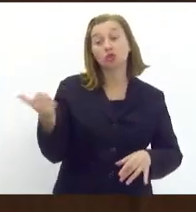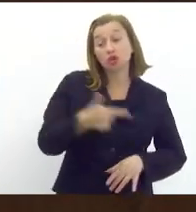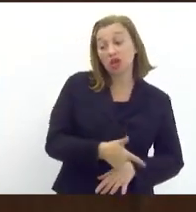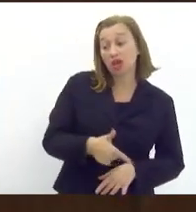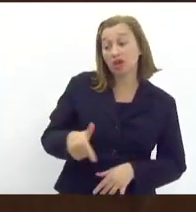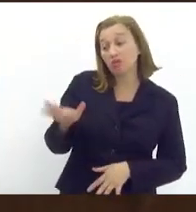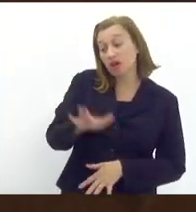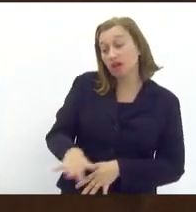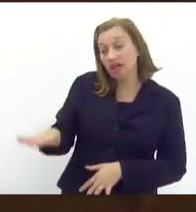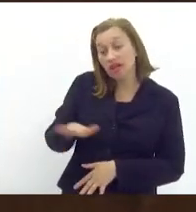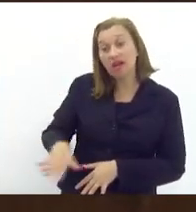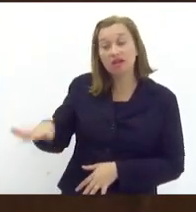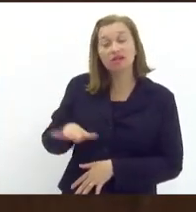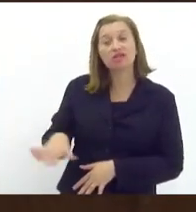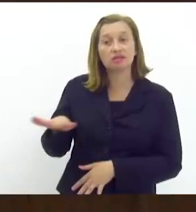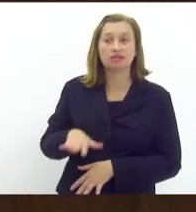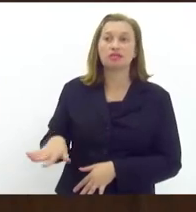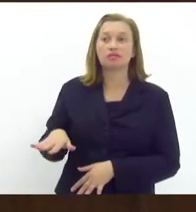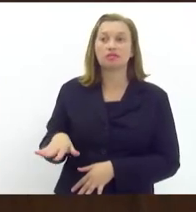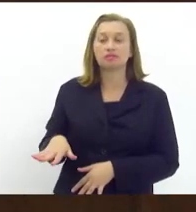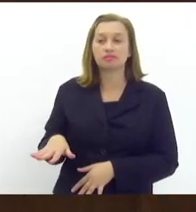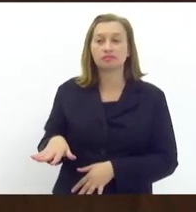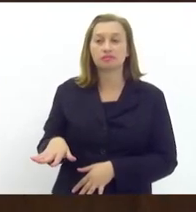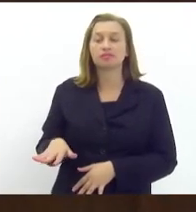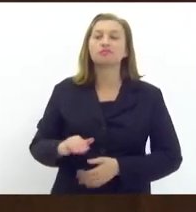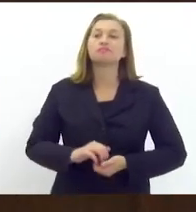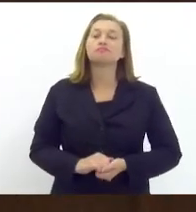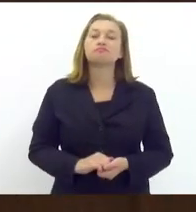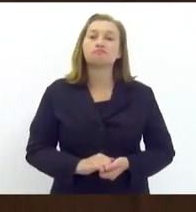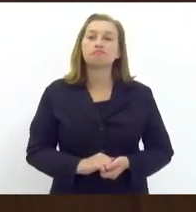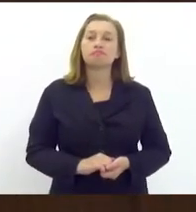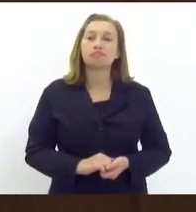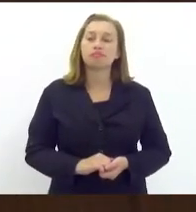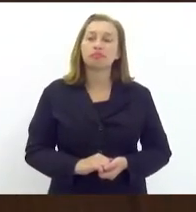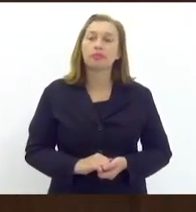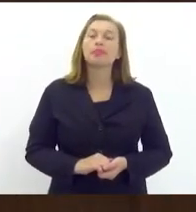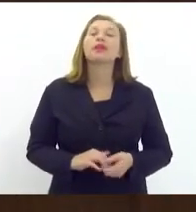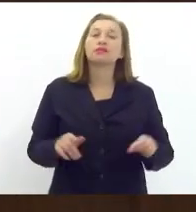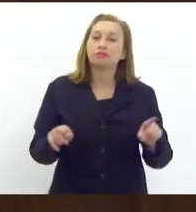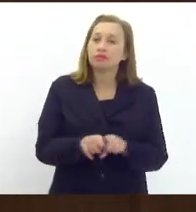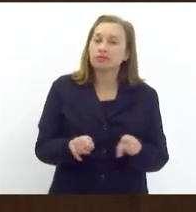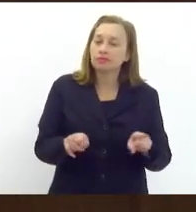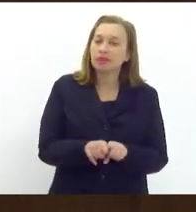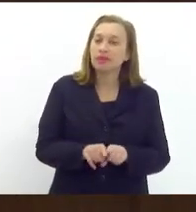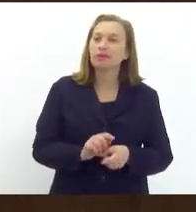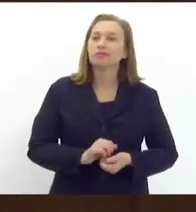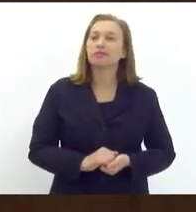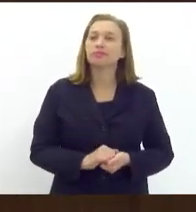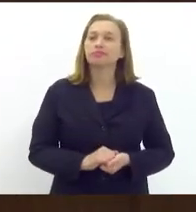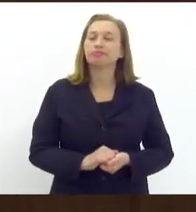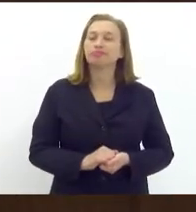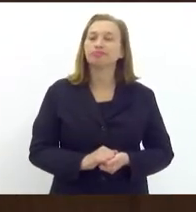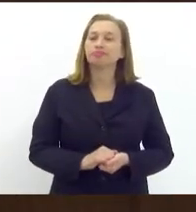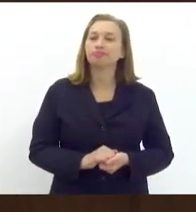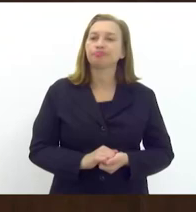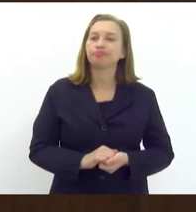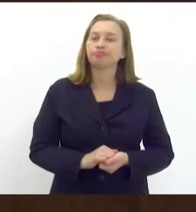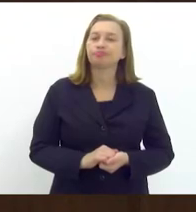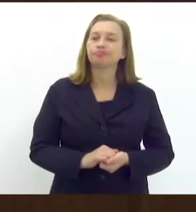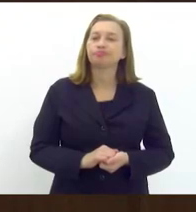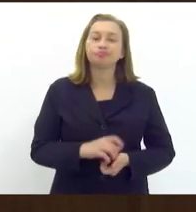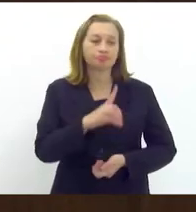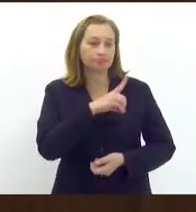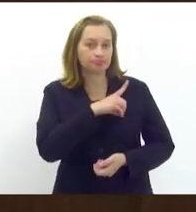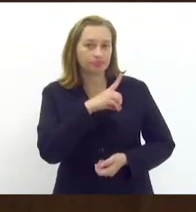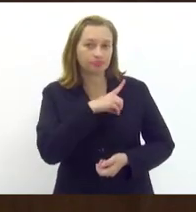sexual praticada pelos seus conhecidos é faz também com que essa delegacia